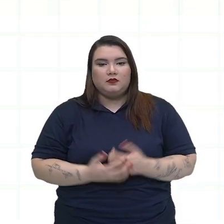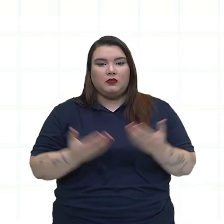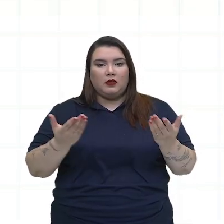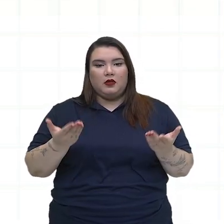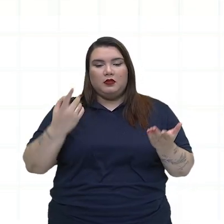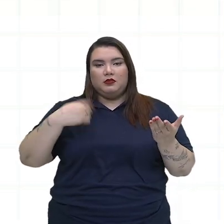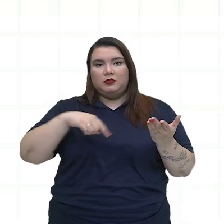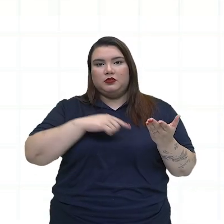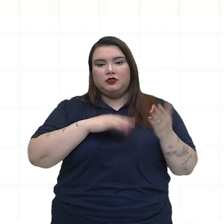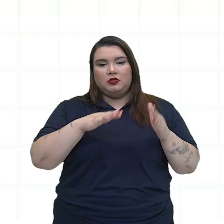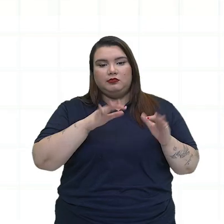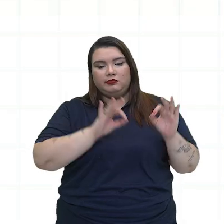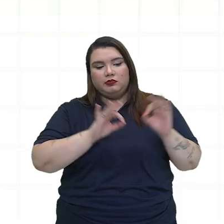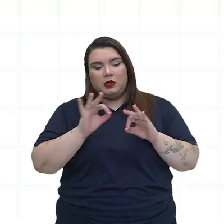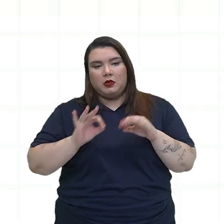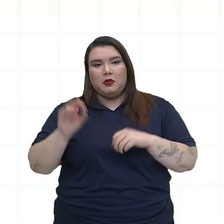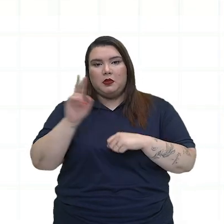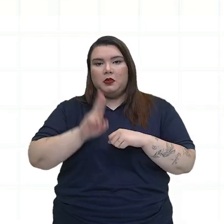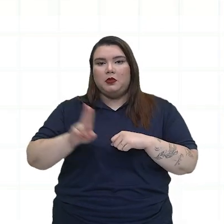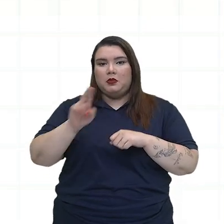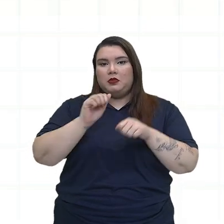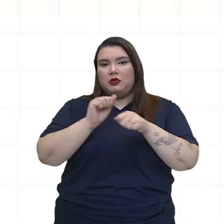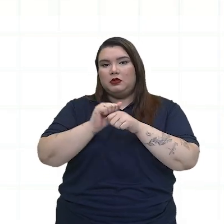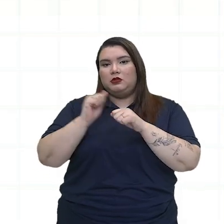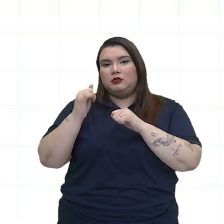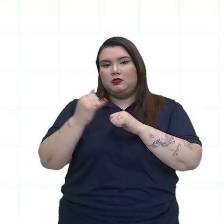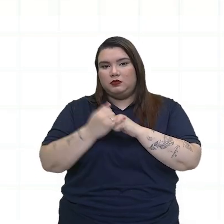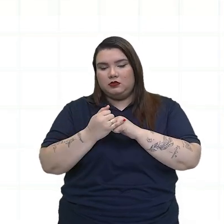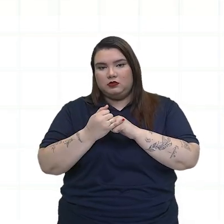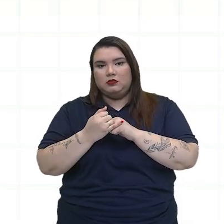Trabalhamos agora o uso de adjetivos.